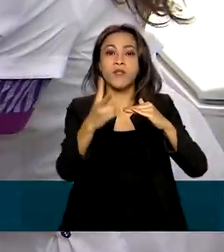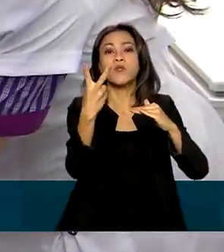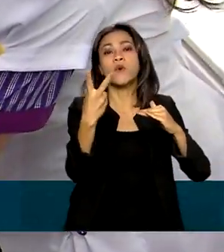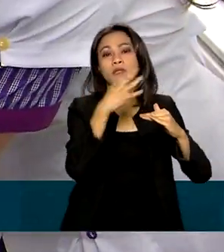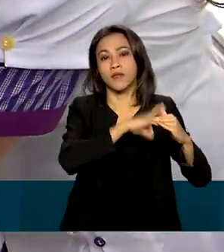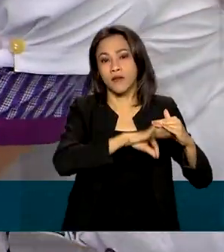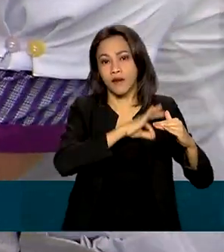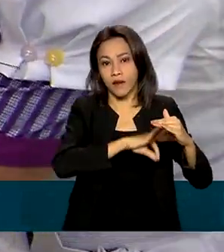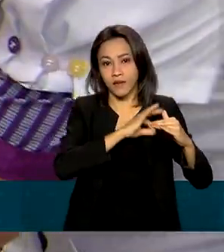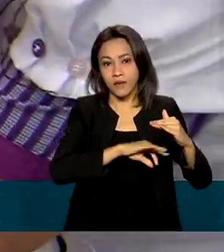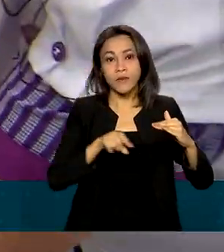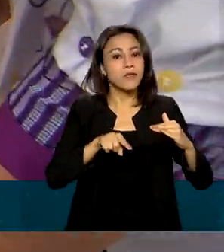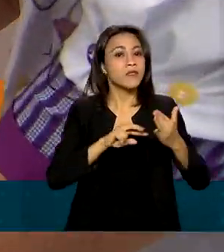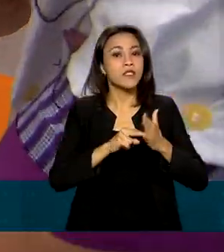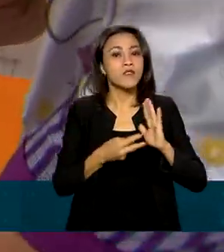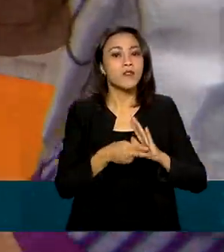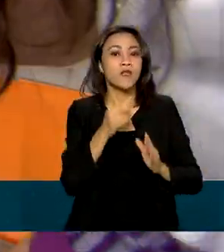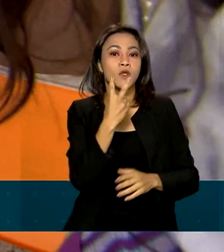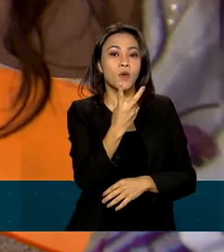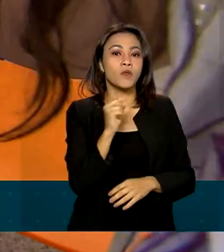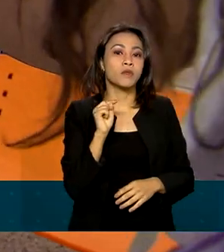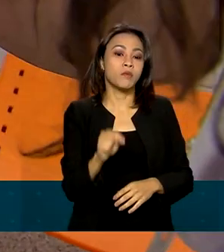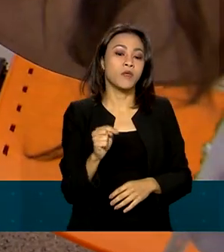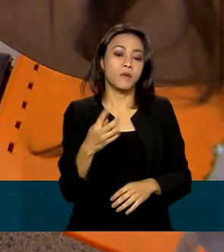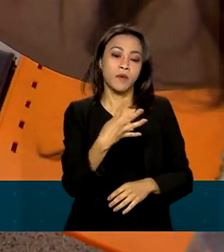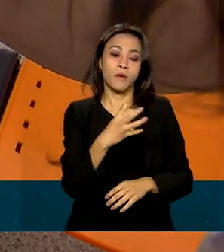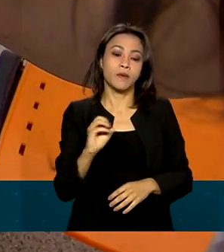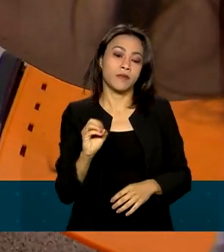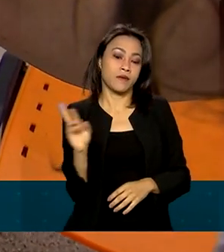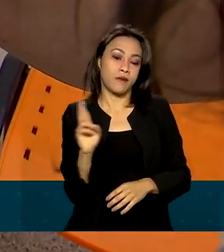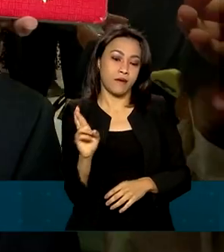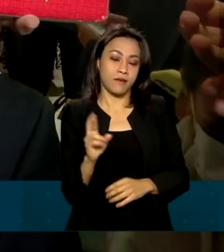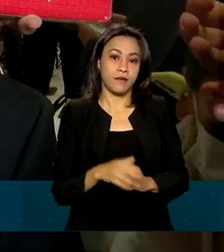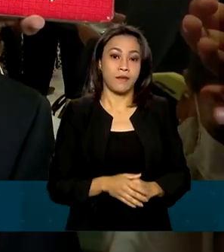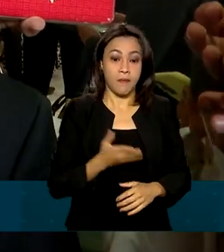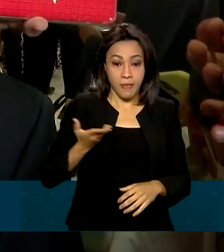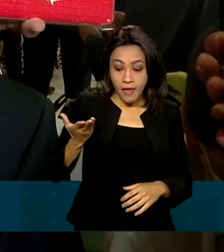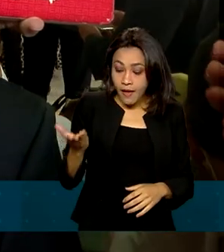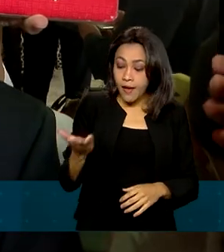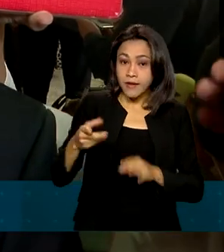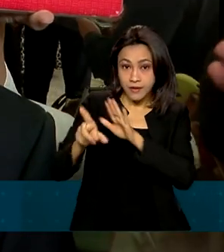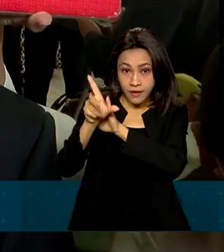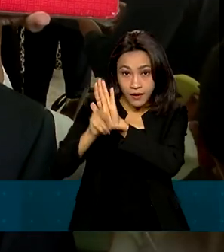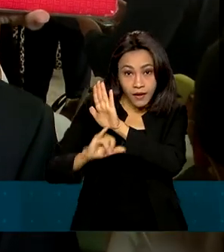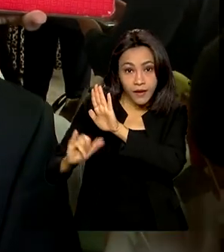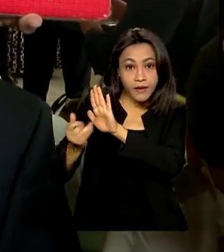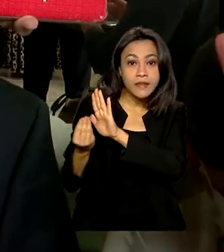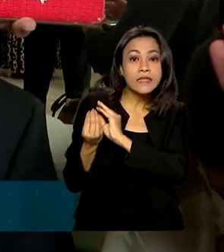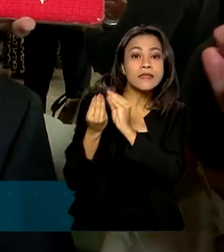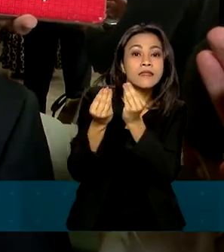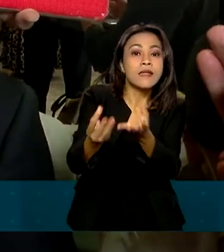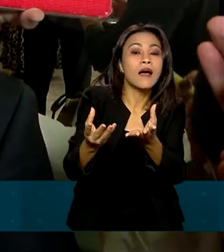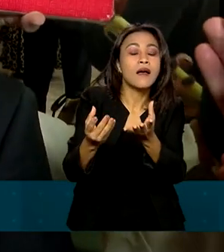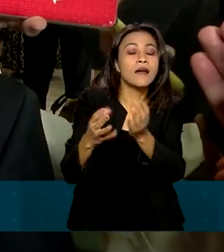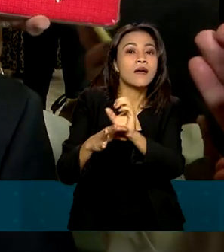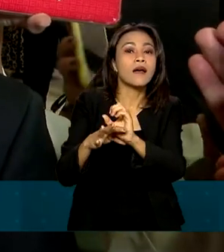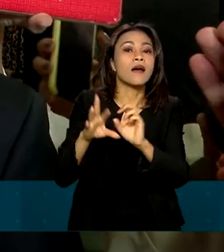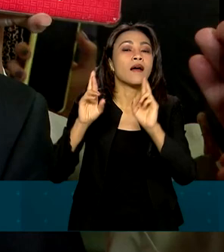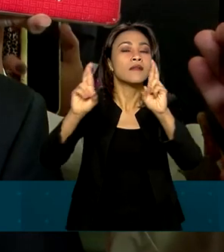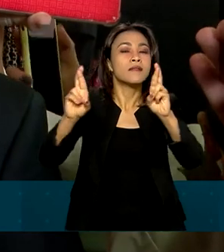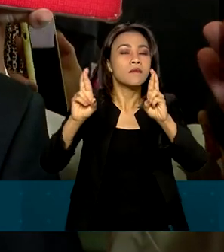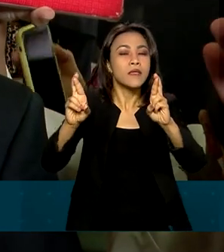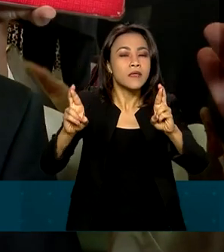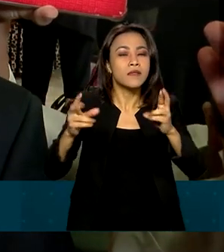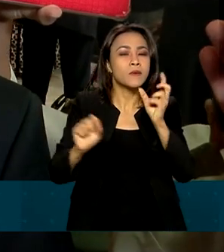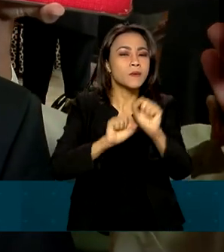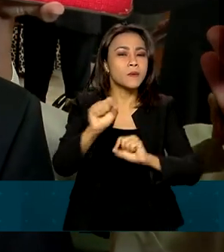salários mínimos o equivalente a dois mil e quatrocentos reais essa lei traz a esperança para um sistema de